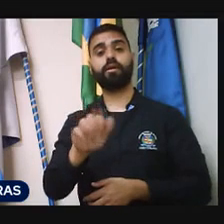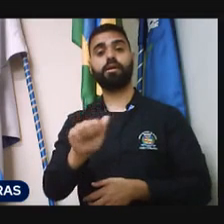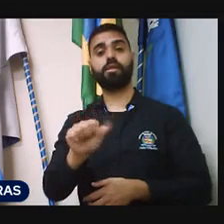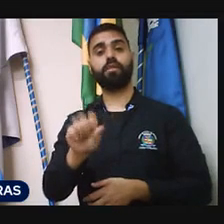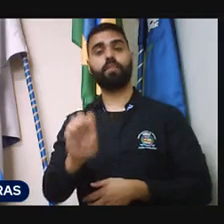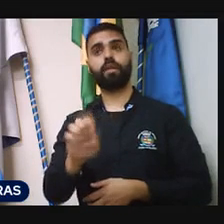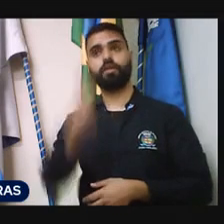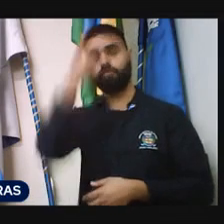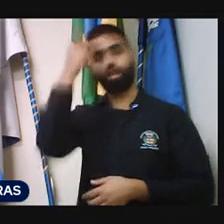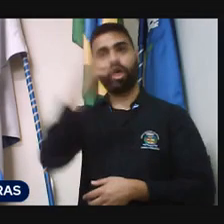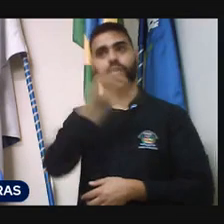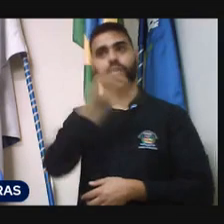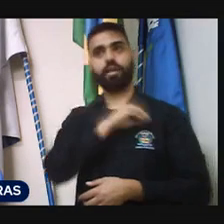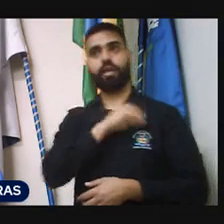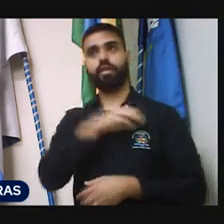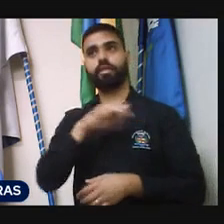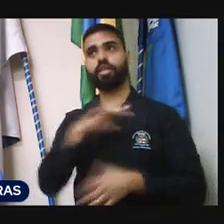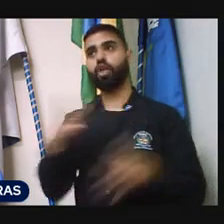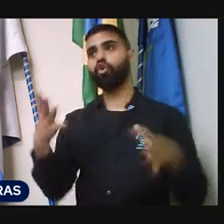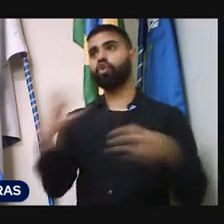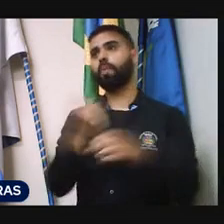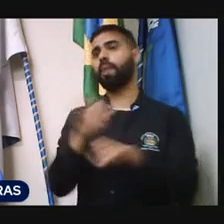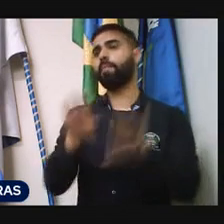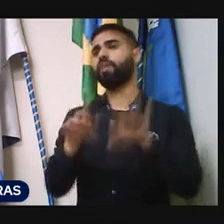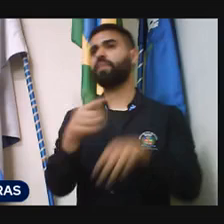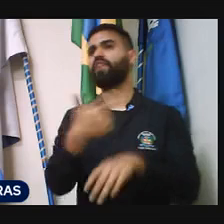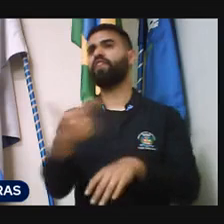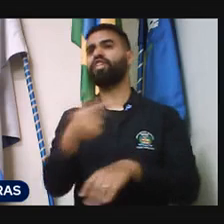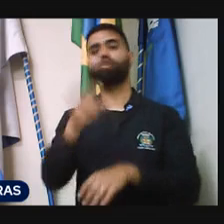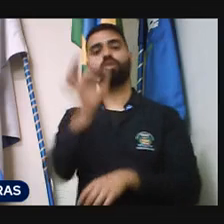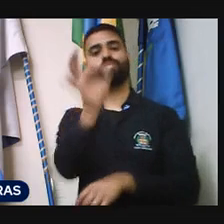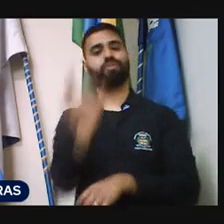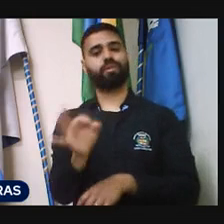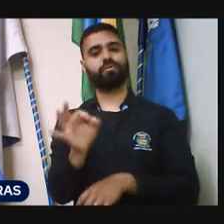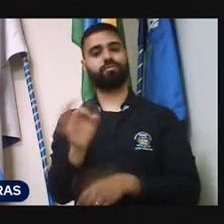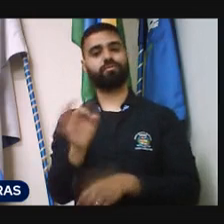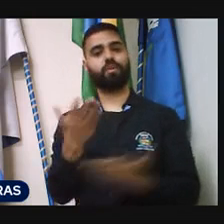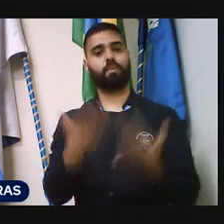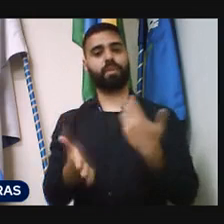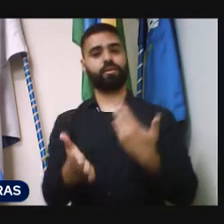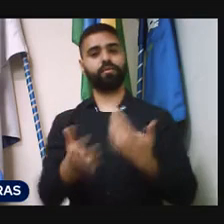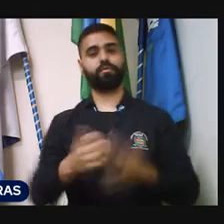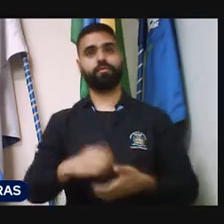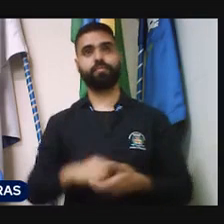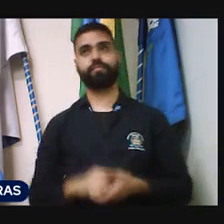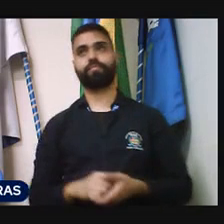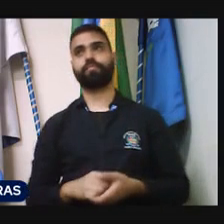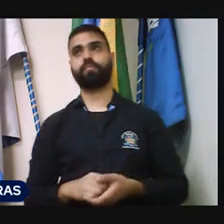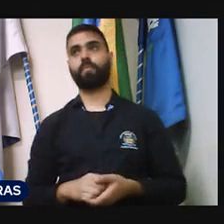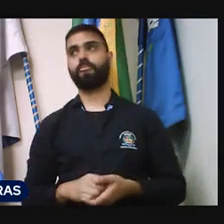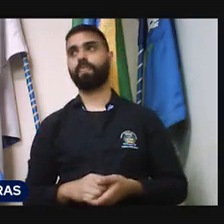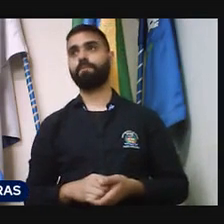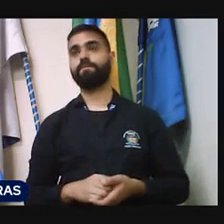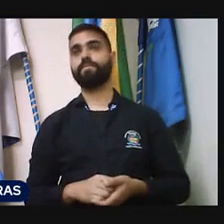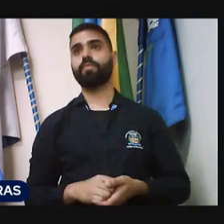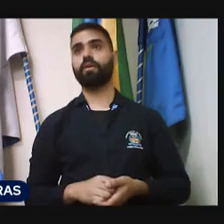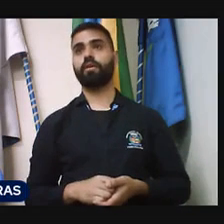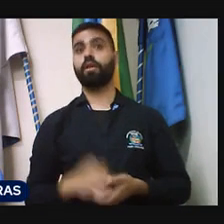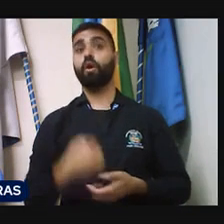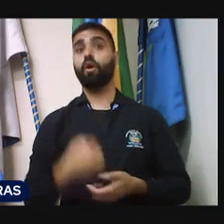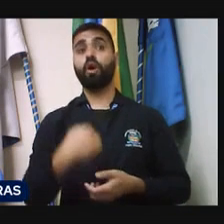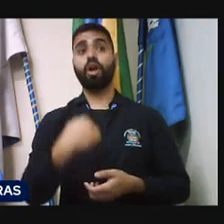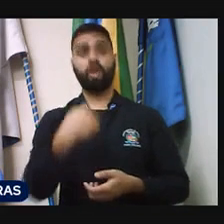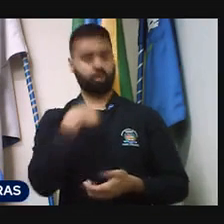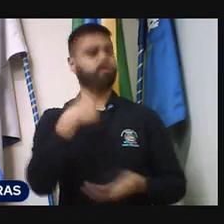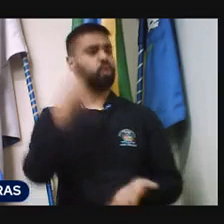correção salarial se acumular estiveram na presença de 22 para você então o mar eu me comprometo com o